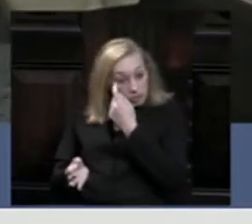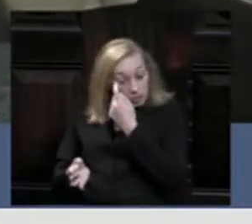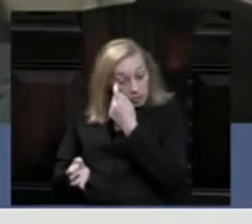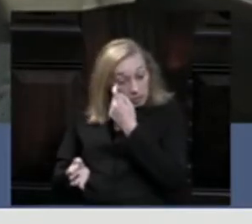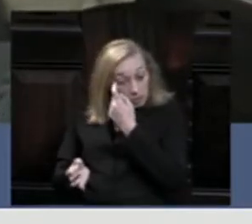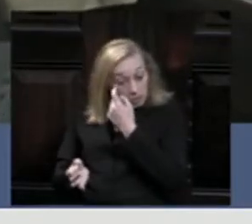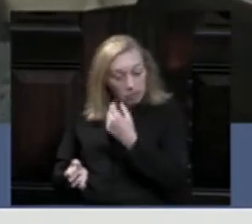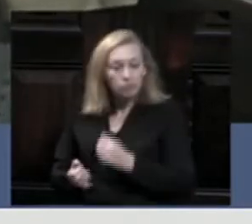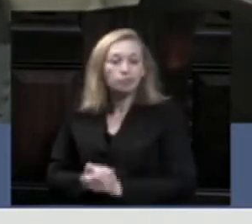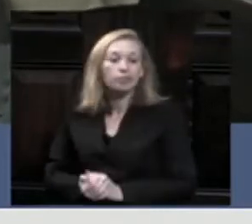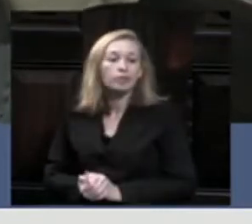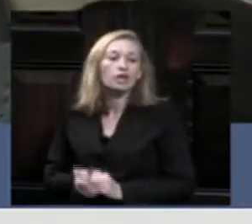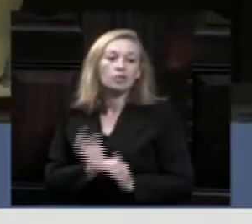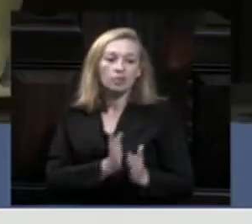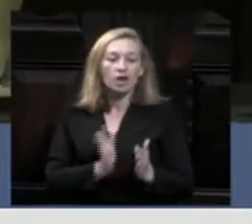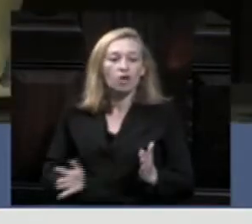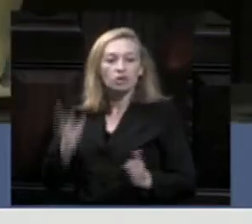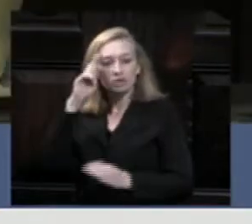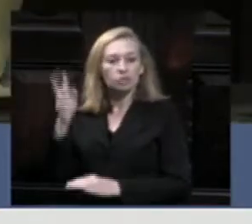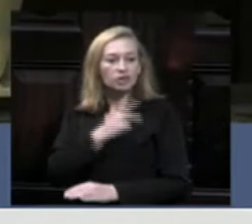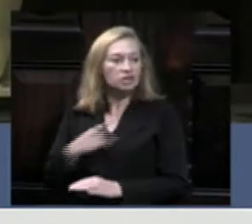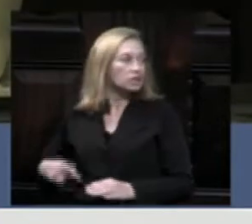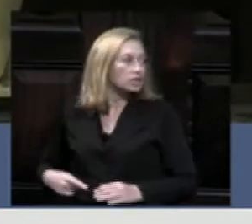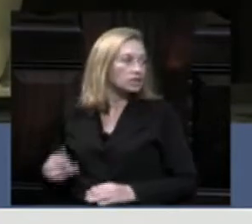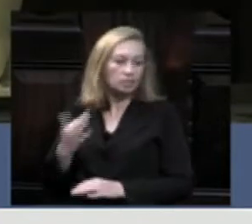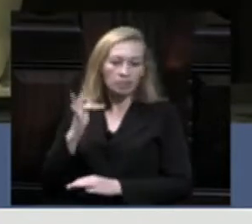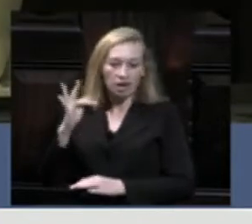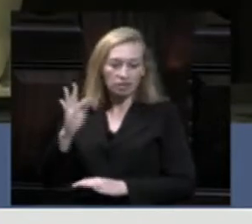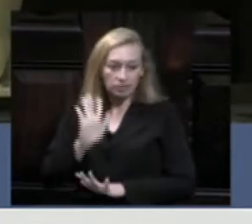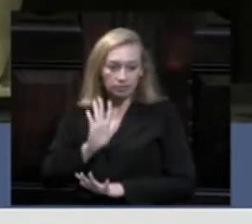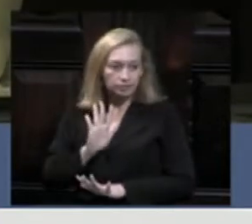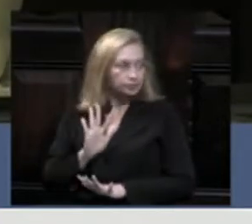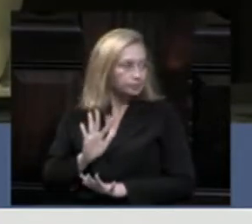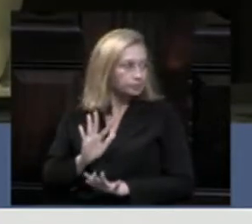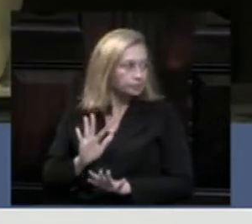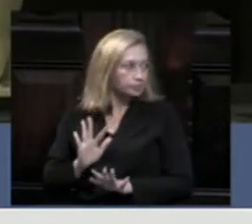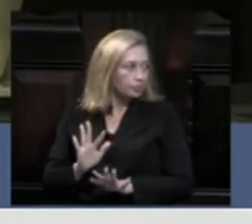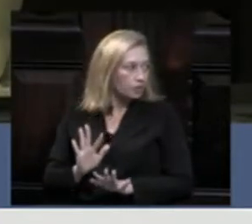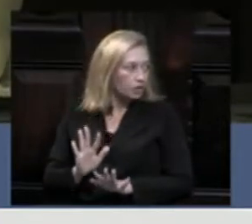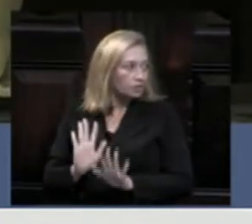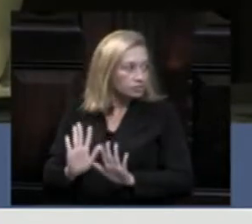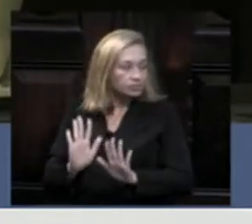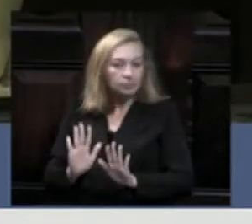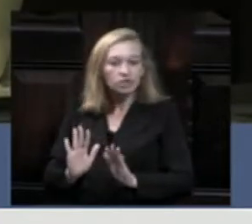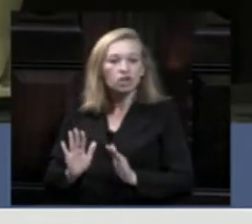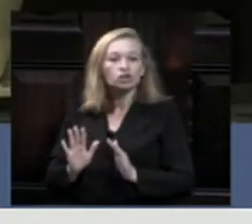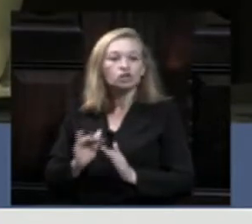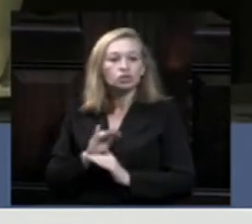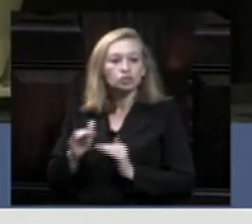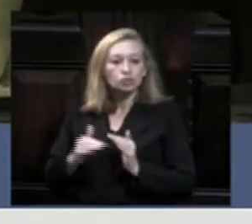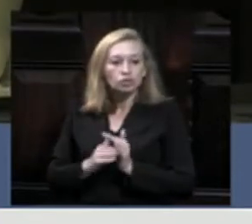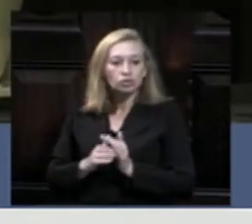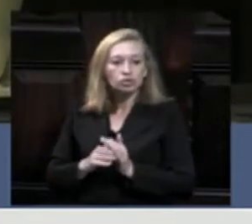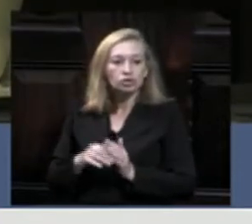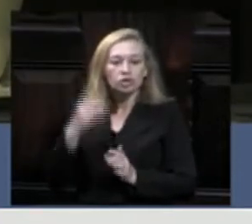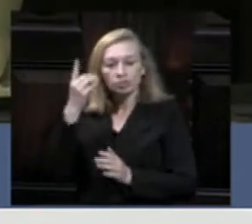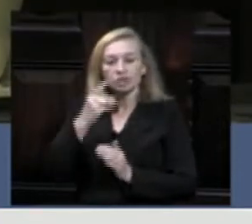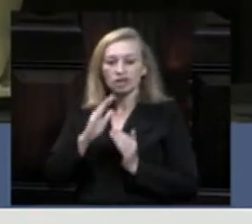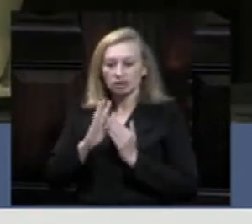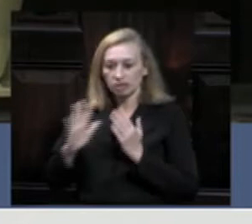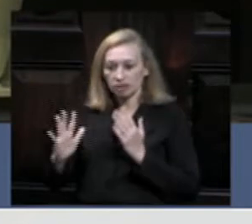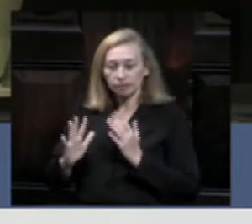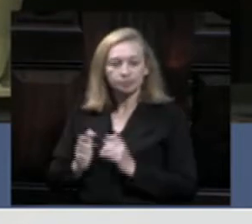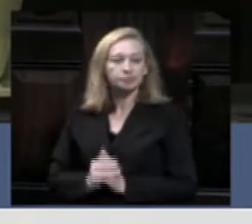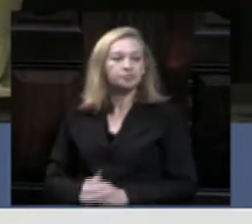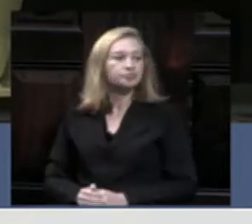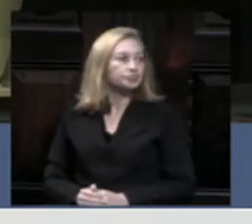pública do nosso Estado. Pela ordem, senhor presidente, serei breve. Olha só, Serei muito breve. todos os deputados atrás cobrando o tempo de fala.